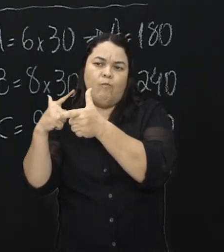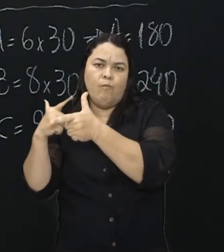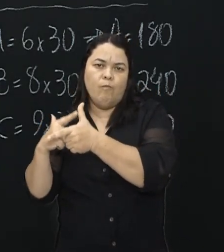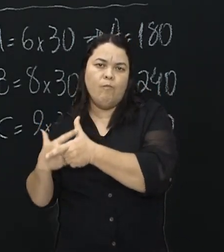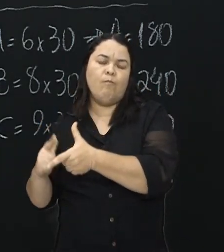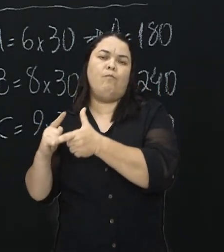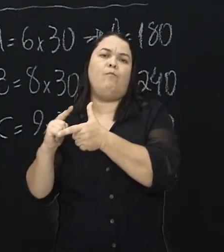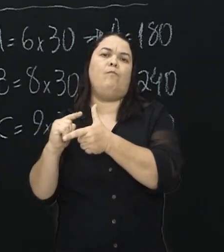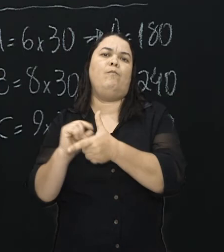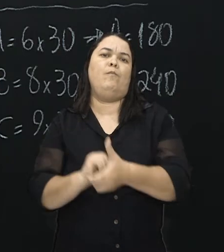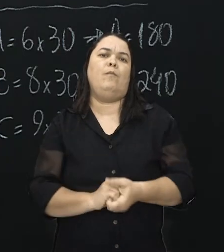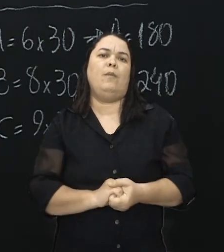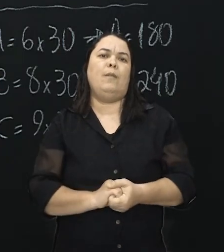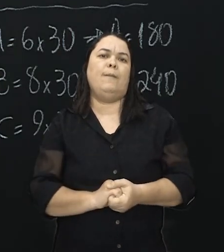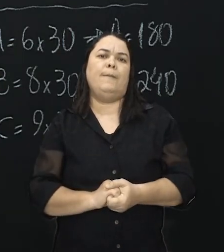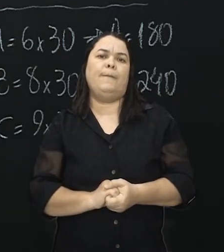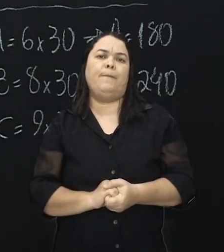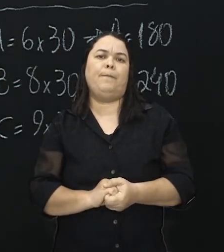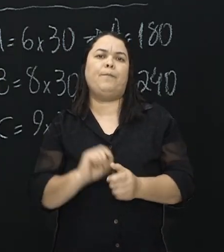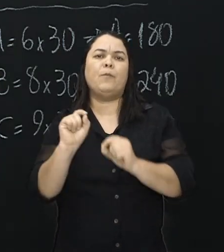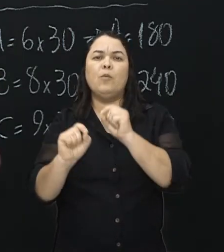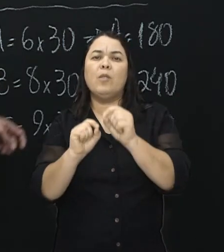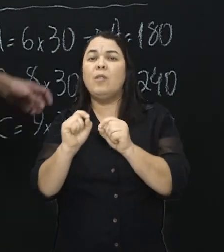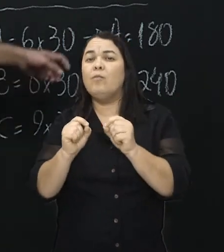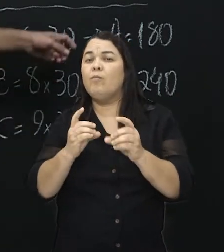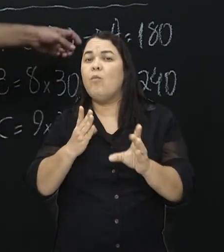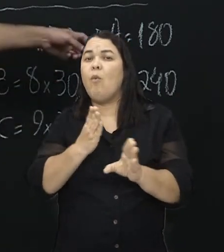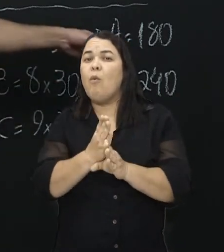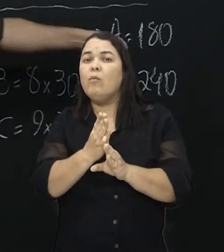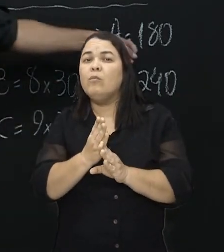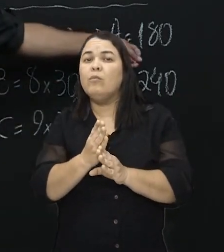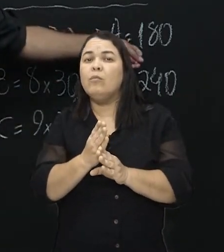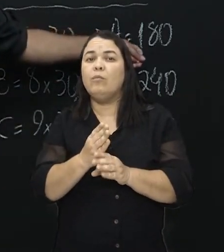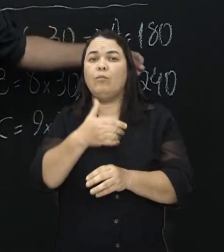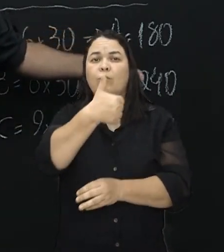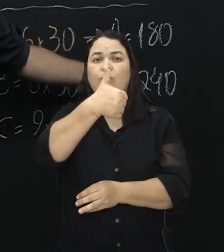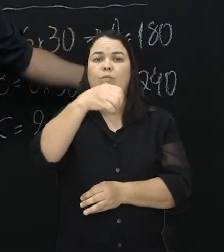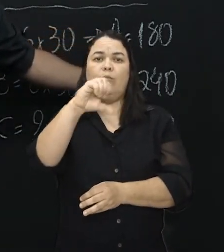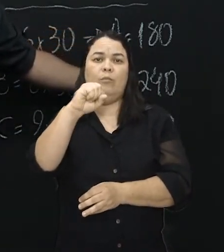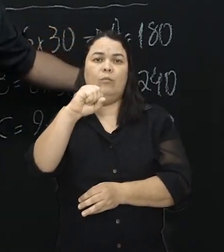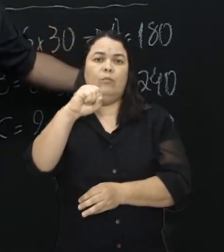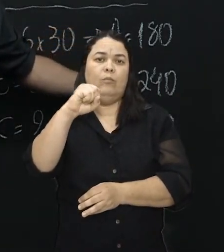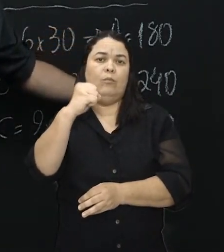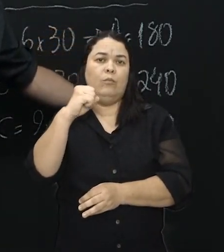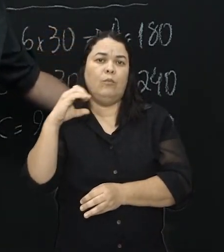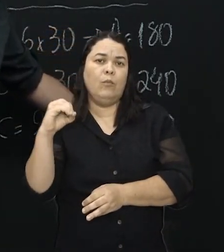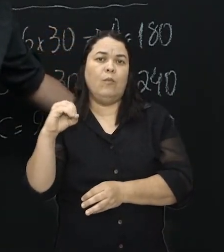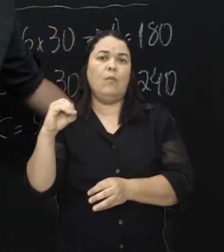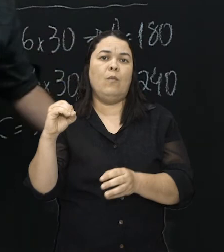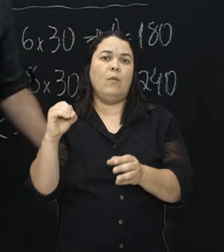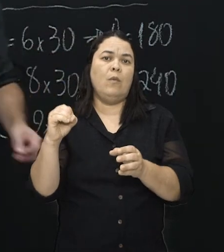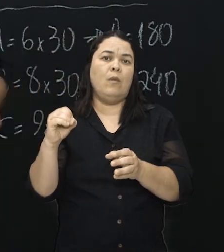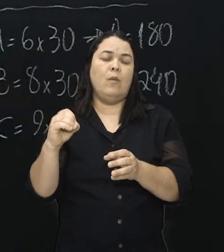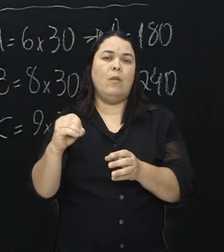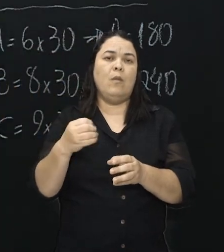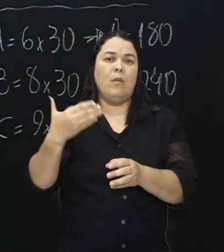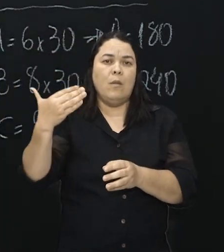uma dessas alternativas, nós temos, então, 180, 240